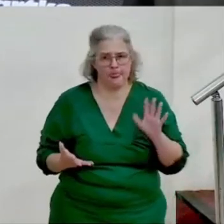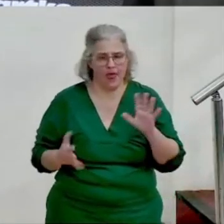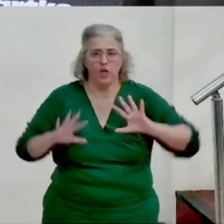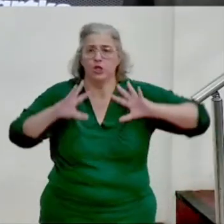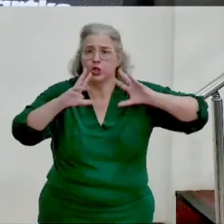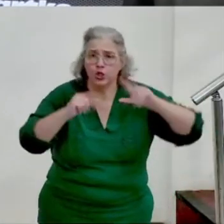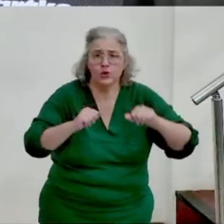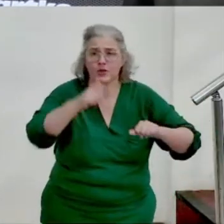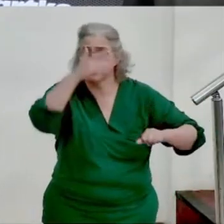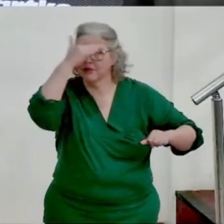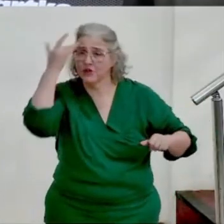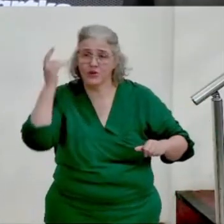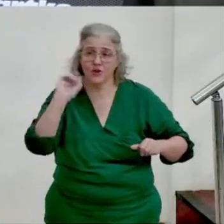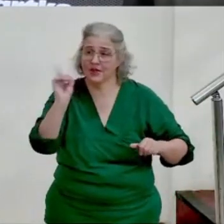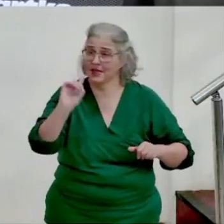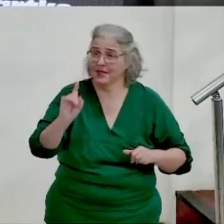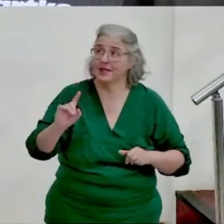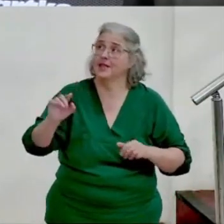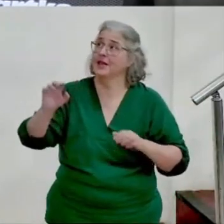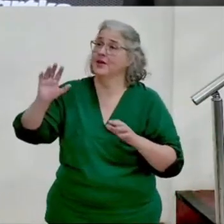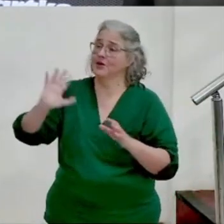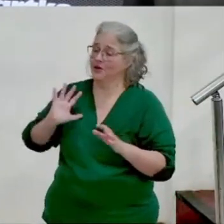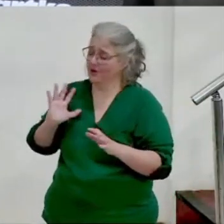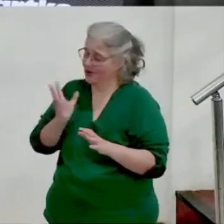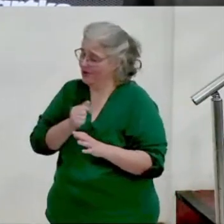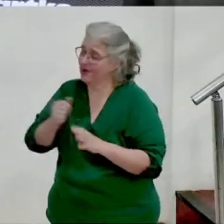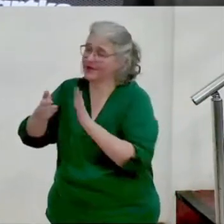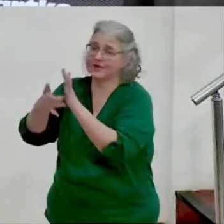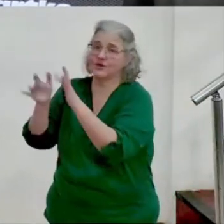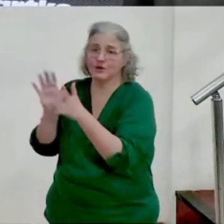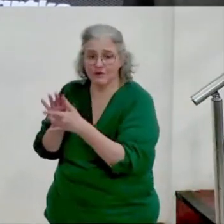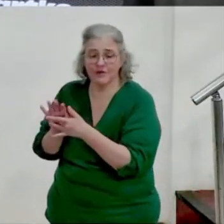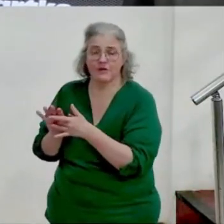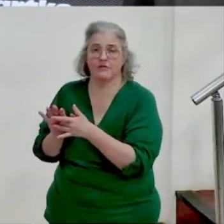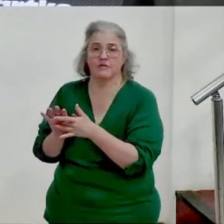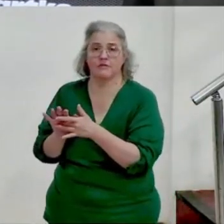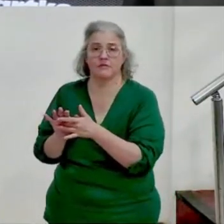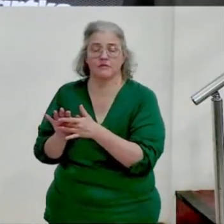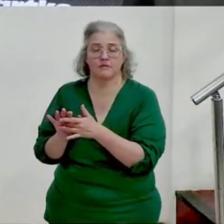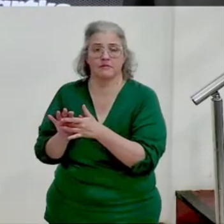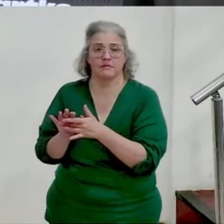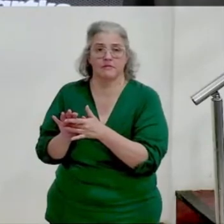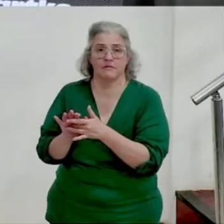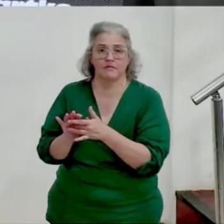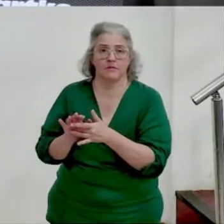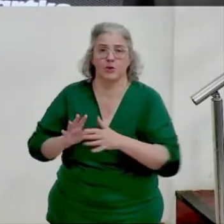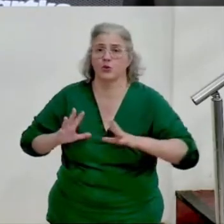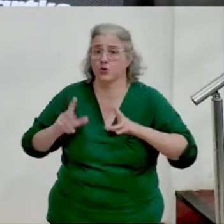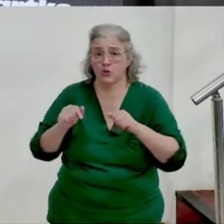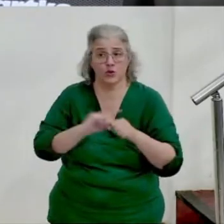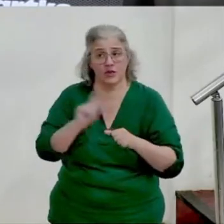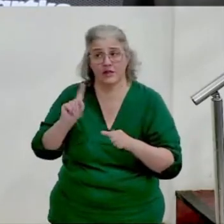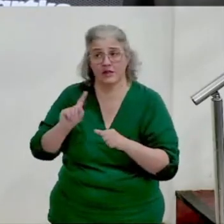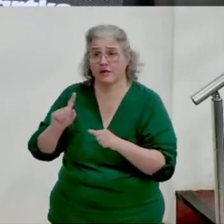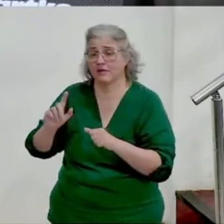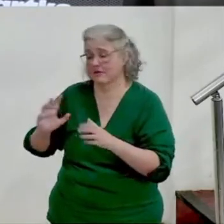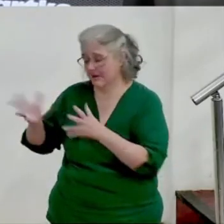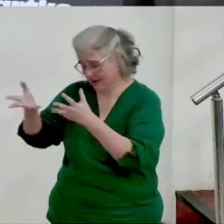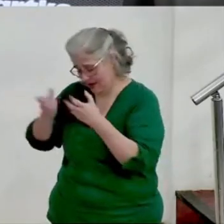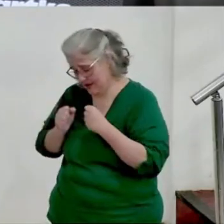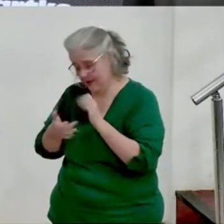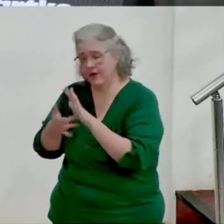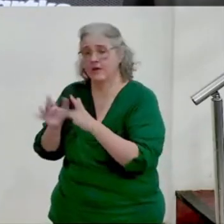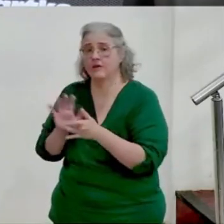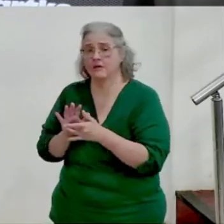Cristo, ainda que estejam aqui nesta noite, todos os que não estão em Cristo